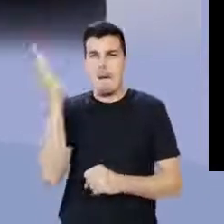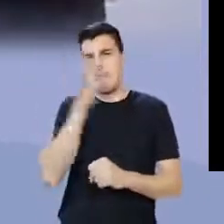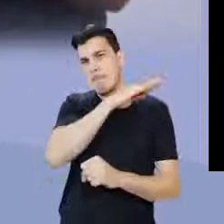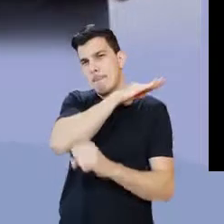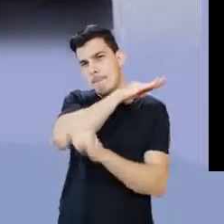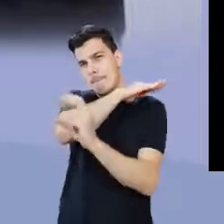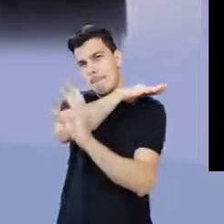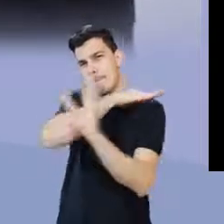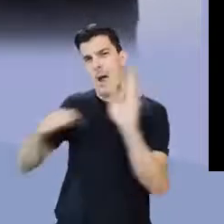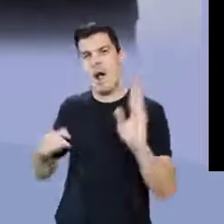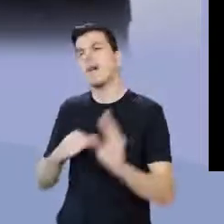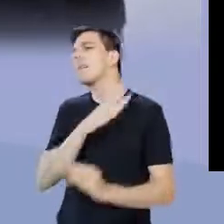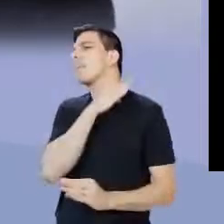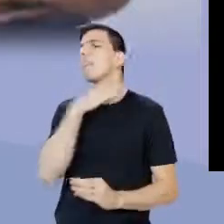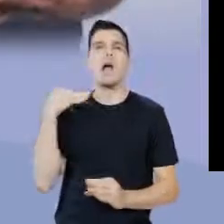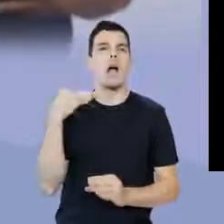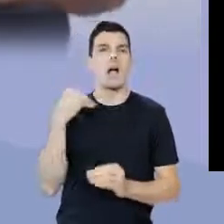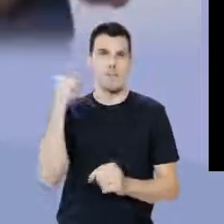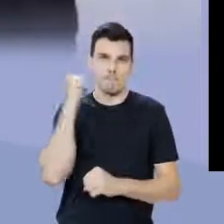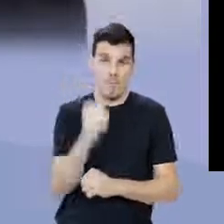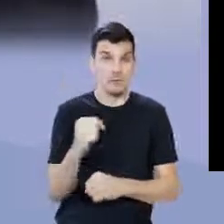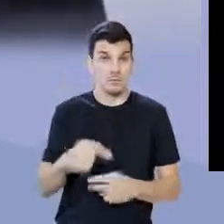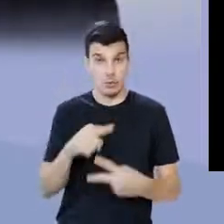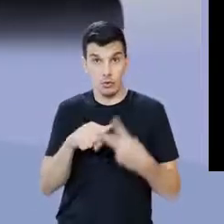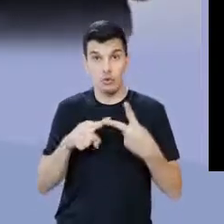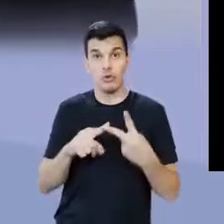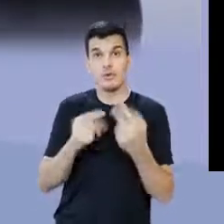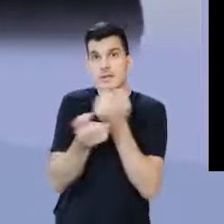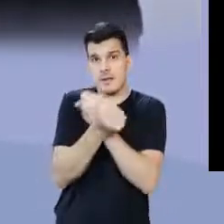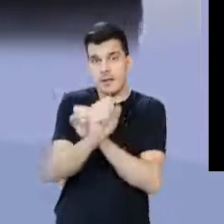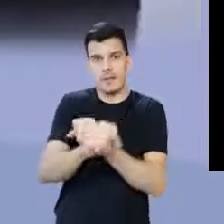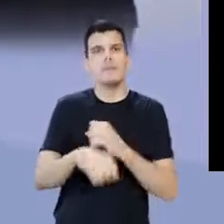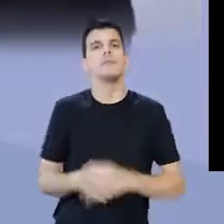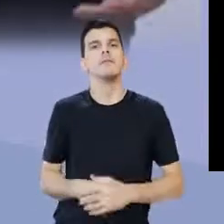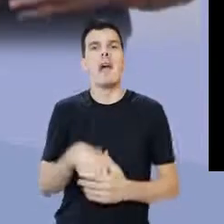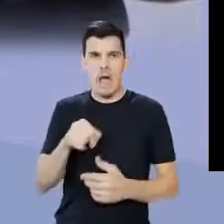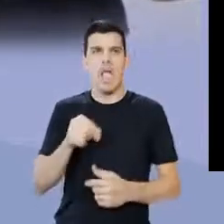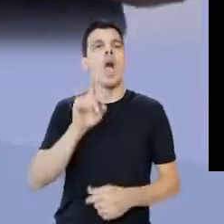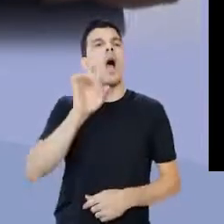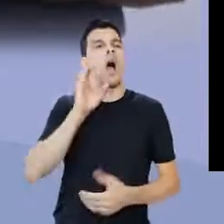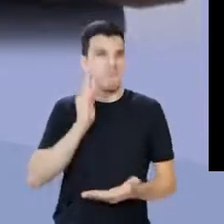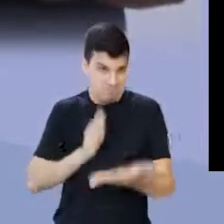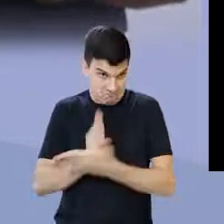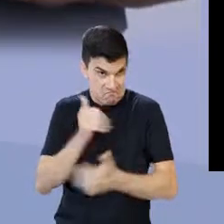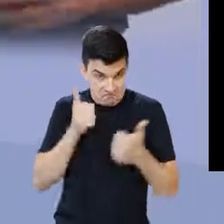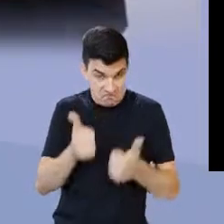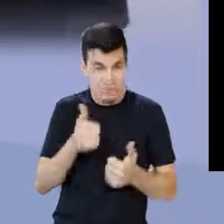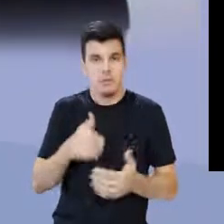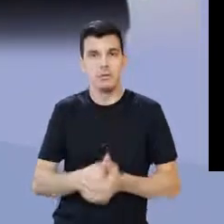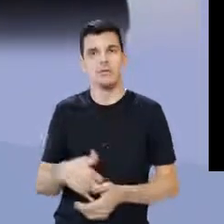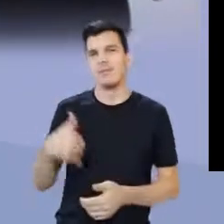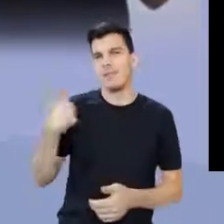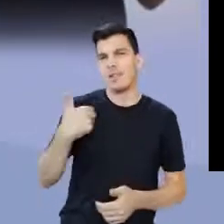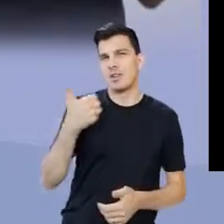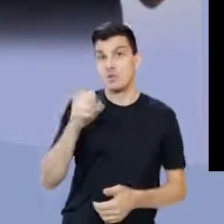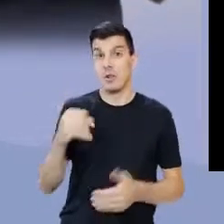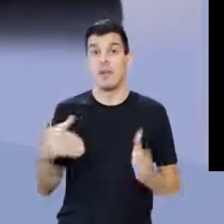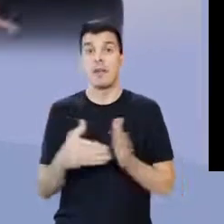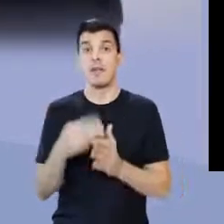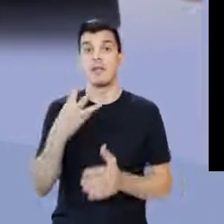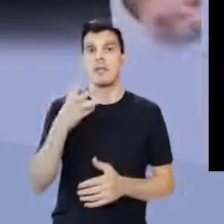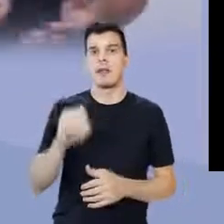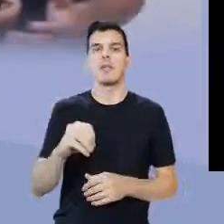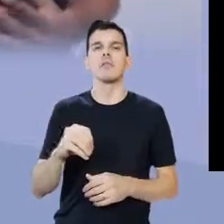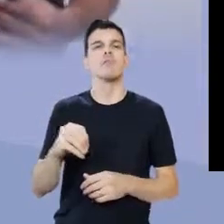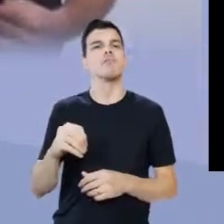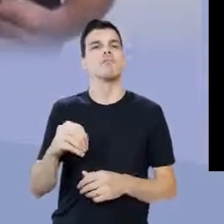2 escravos, ele passou no vestibular dele. Ele se tornava um cidadão espartano. E aos 18 até os 30, ele vai